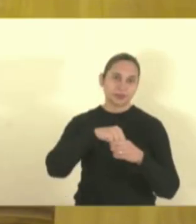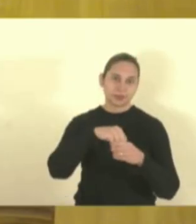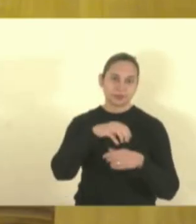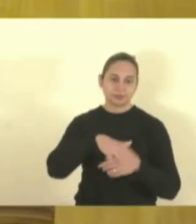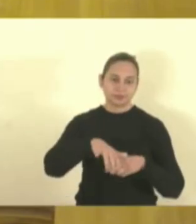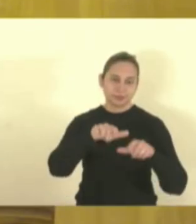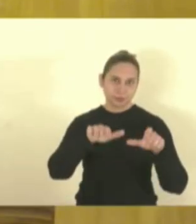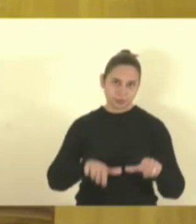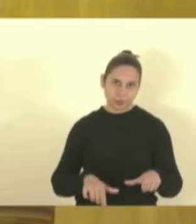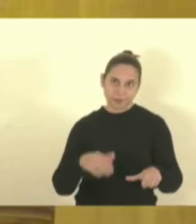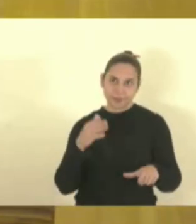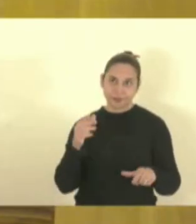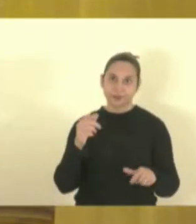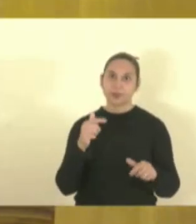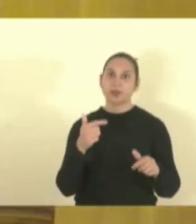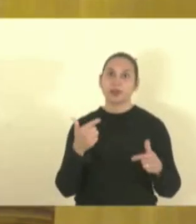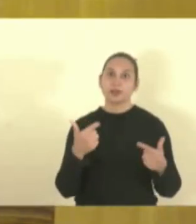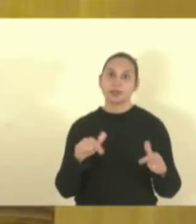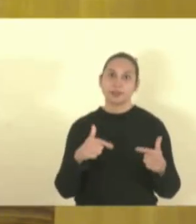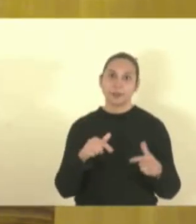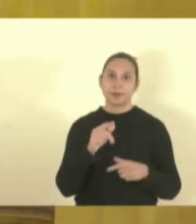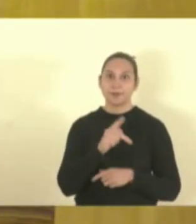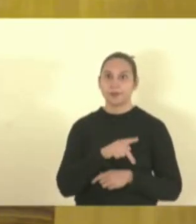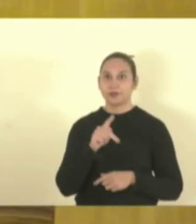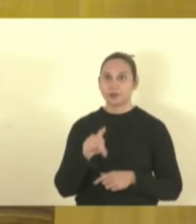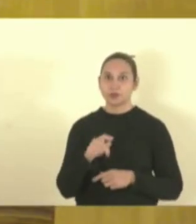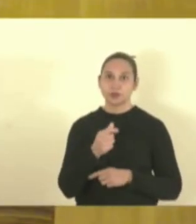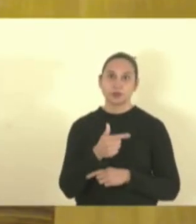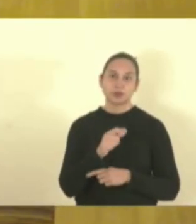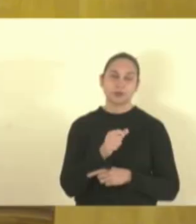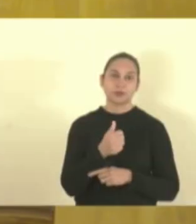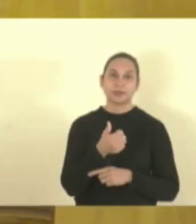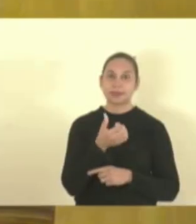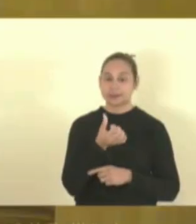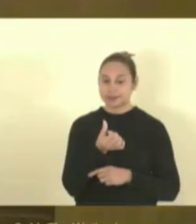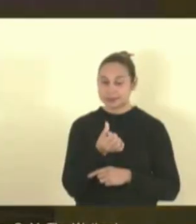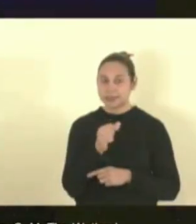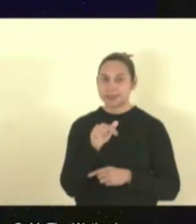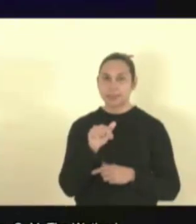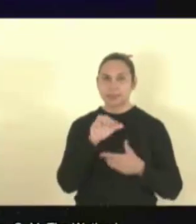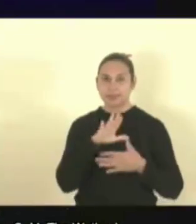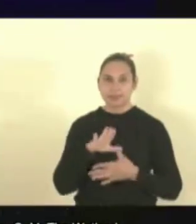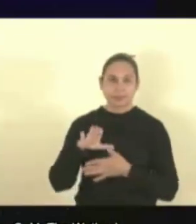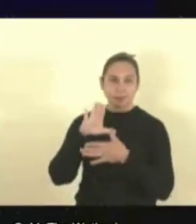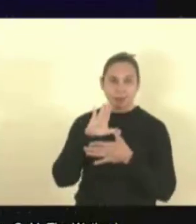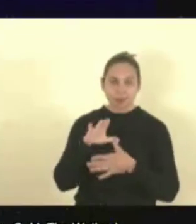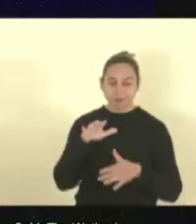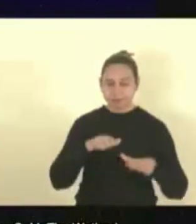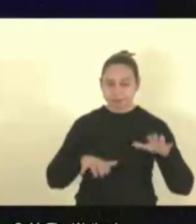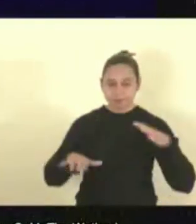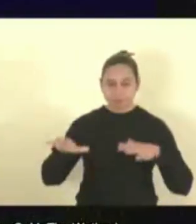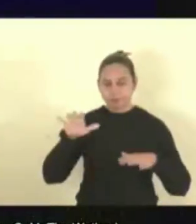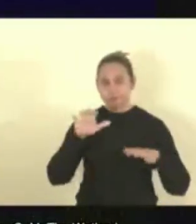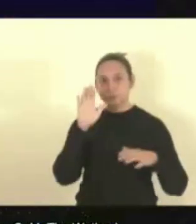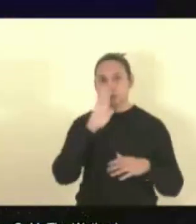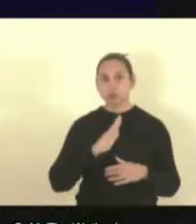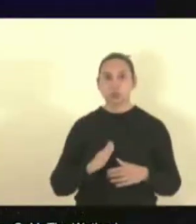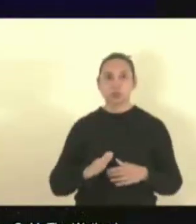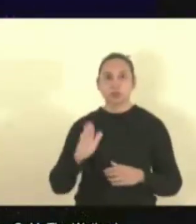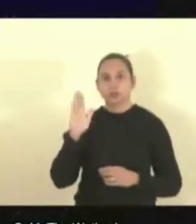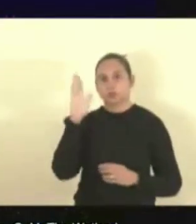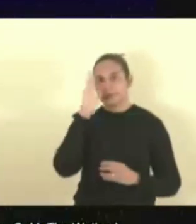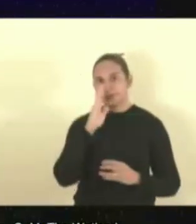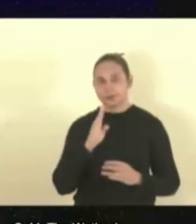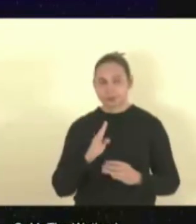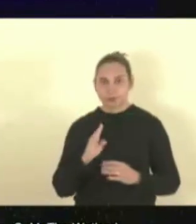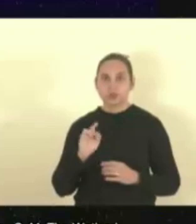aqui do professor Wolfgang Johann Jung, de 2016, ele faz um mapeamento das áreas úmidas do Brasil, tanto as mais interiores